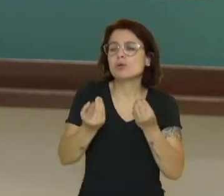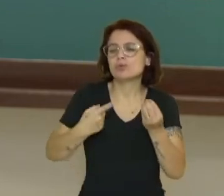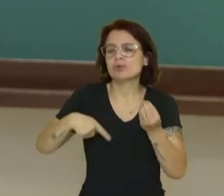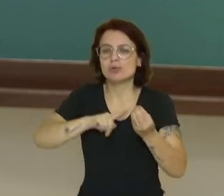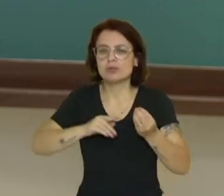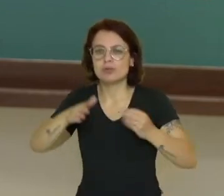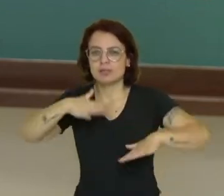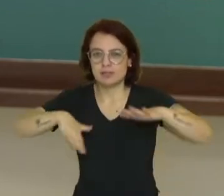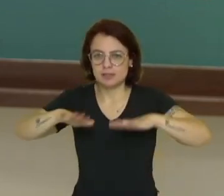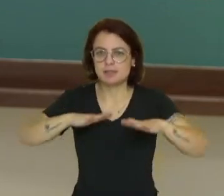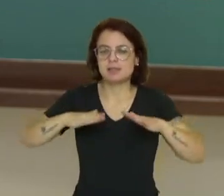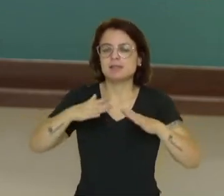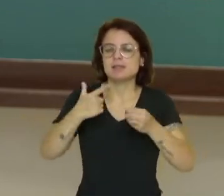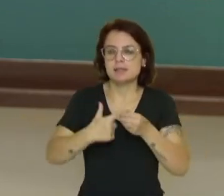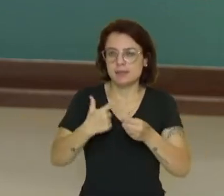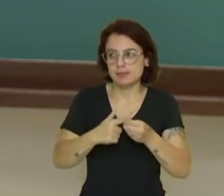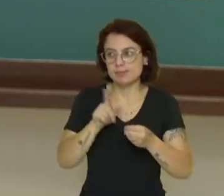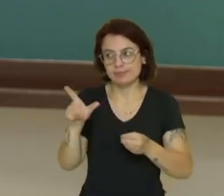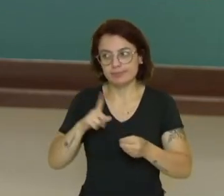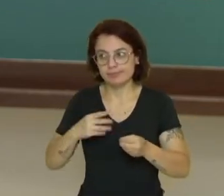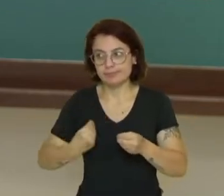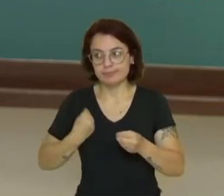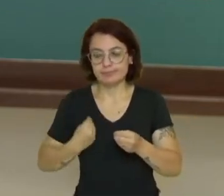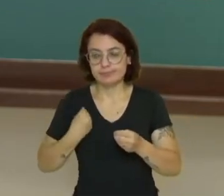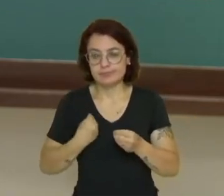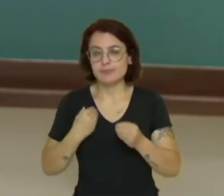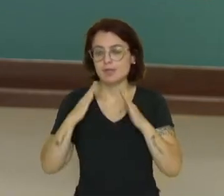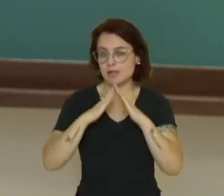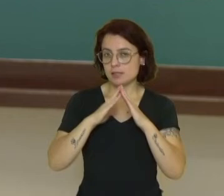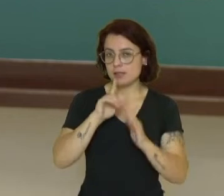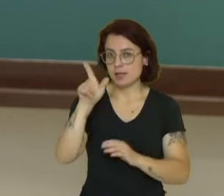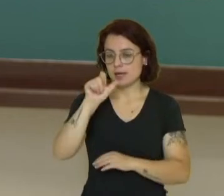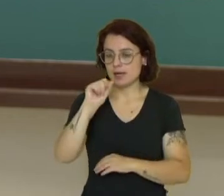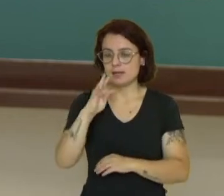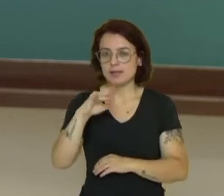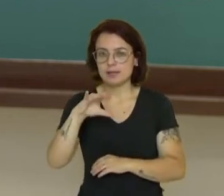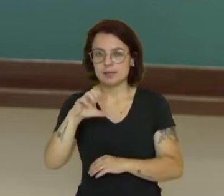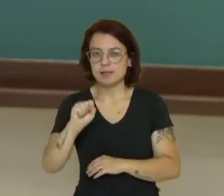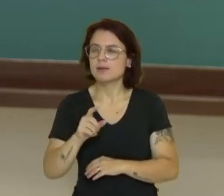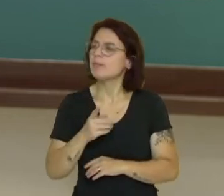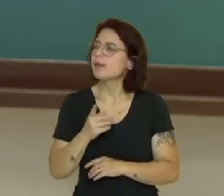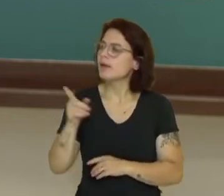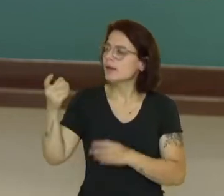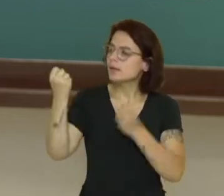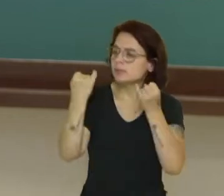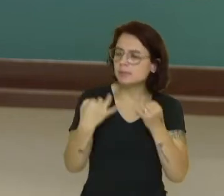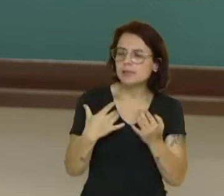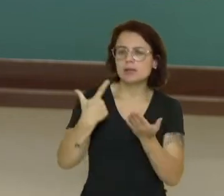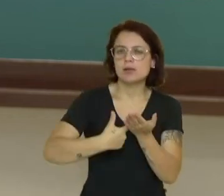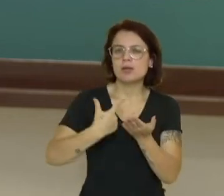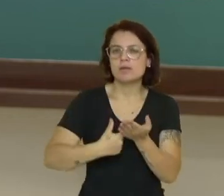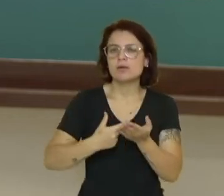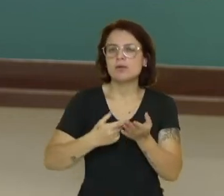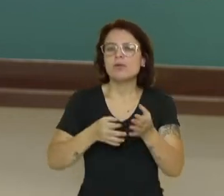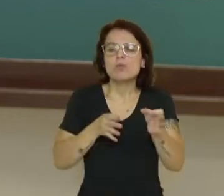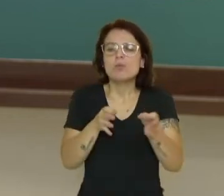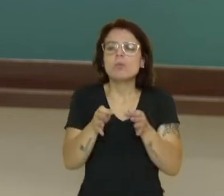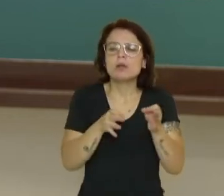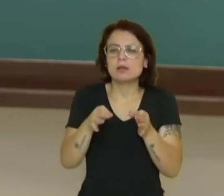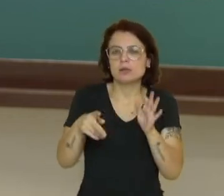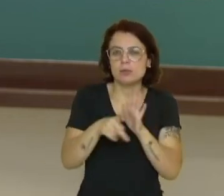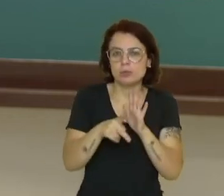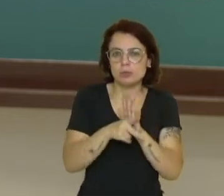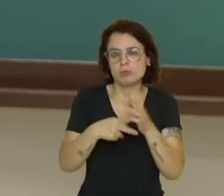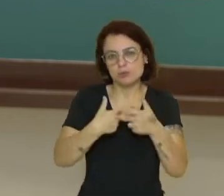Ele mora lá em Atenas, mas ele vai escrever um livro pensando, eu vou colocar aqui qual que é o meu plano, né, para que as coisas deem certo. Já